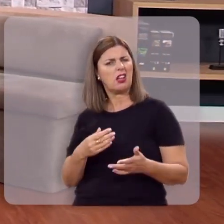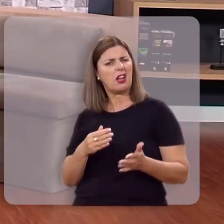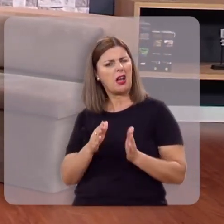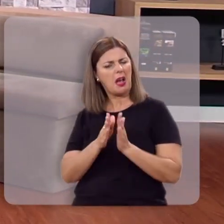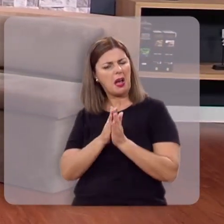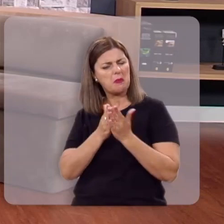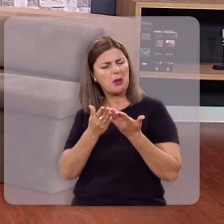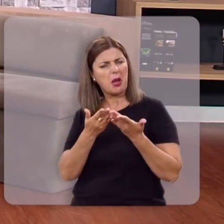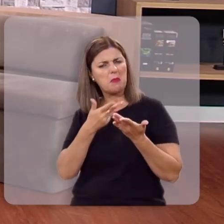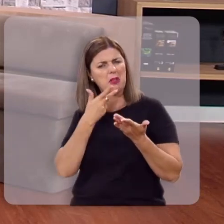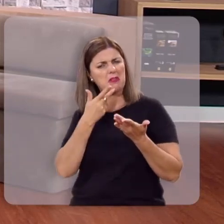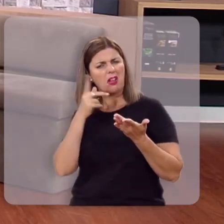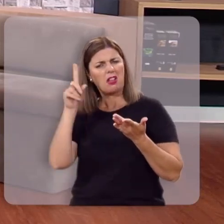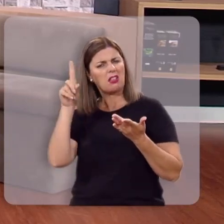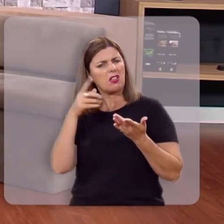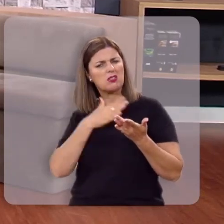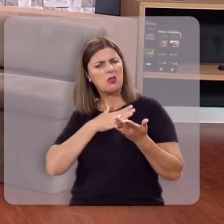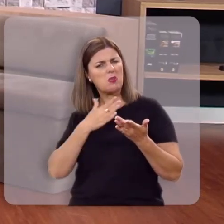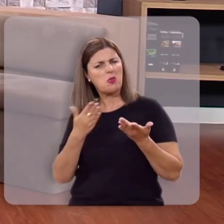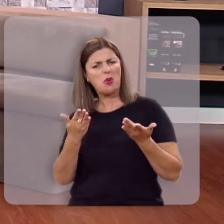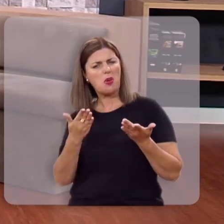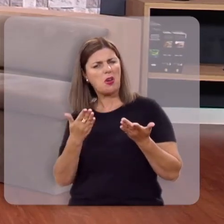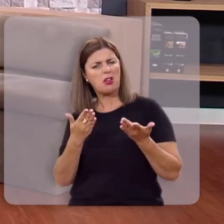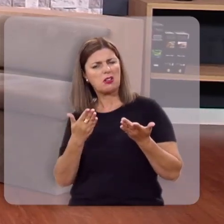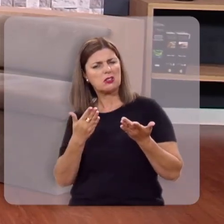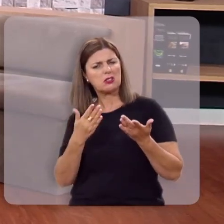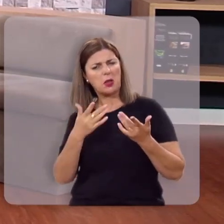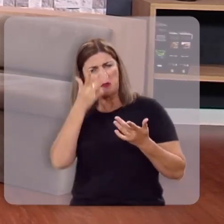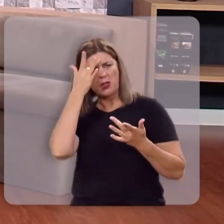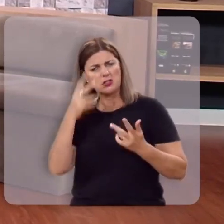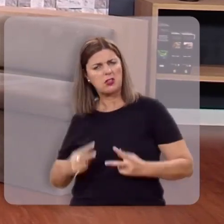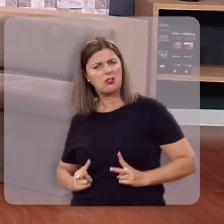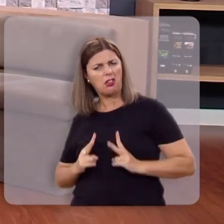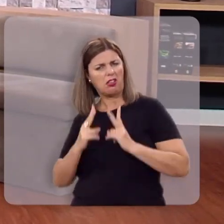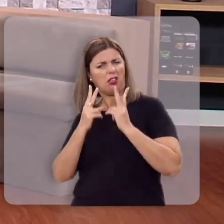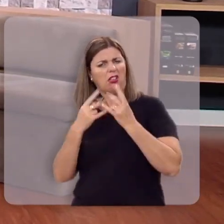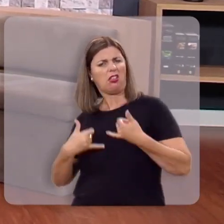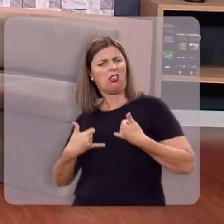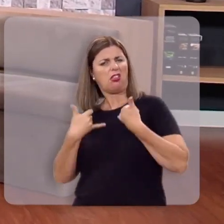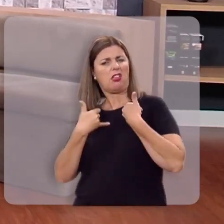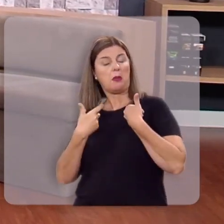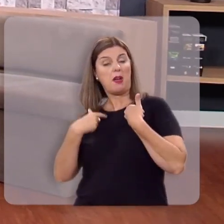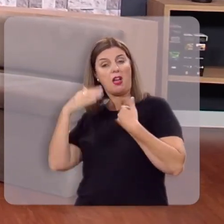A Bíblia diz que Deus resiste ao soberbo, mas dá graça aos humildes.